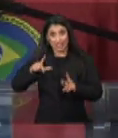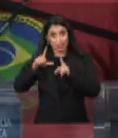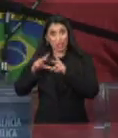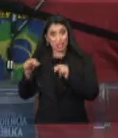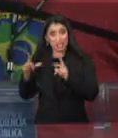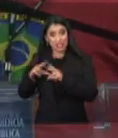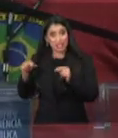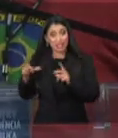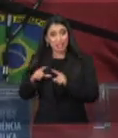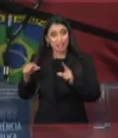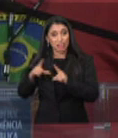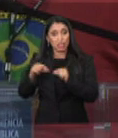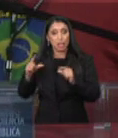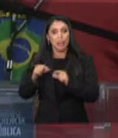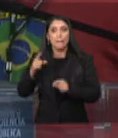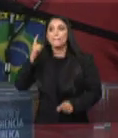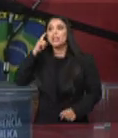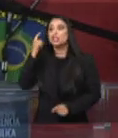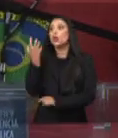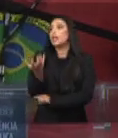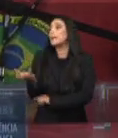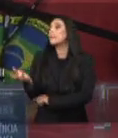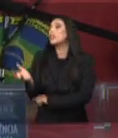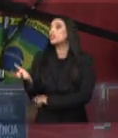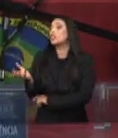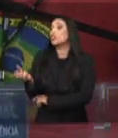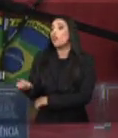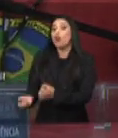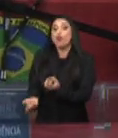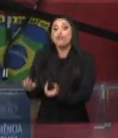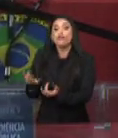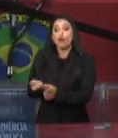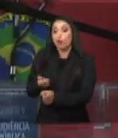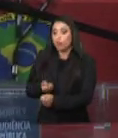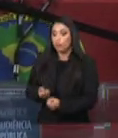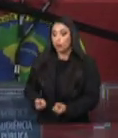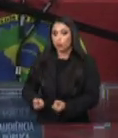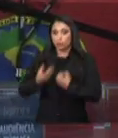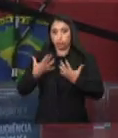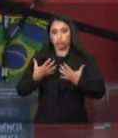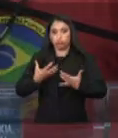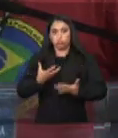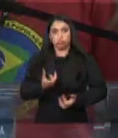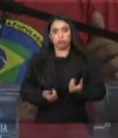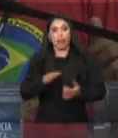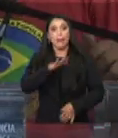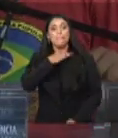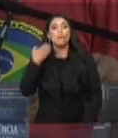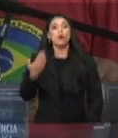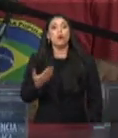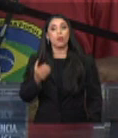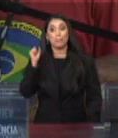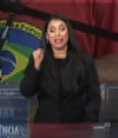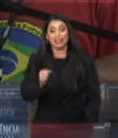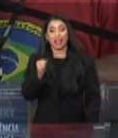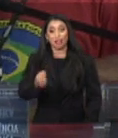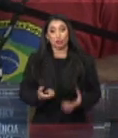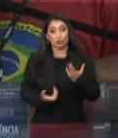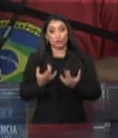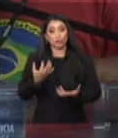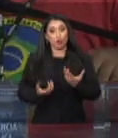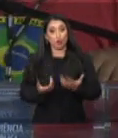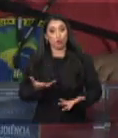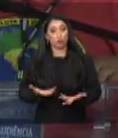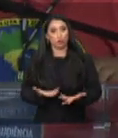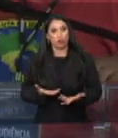pensamos que era o mendigo e se é mendigo botamos fogo no mendigo E aí para nós Ministro não é que o judiciário